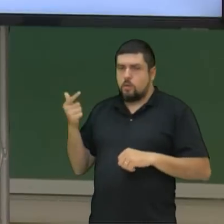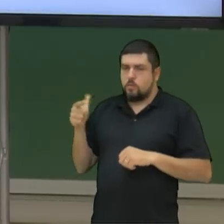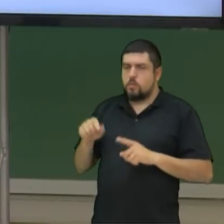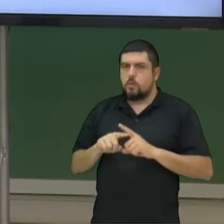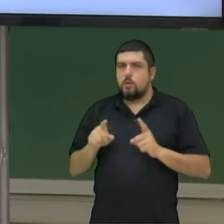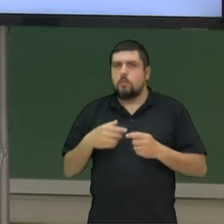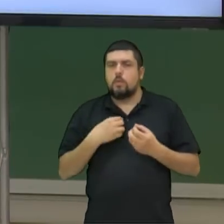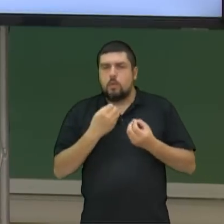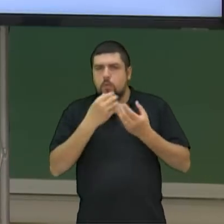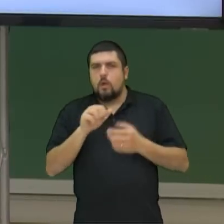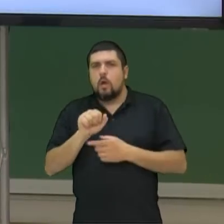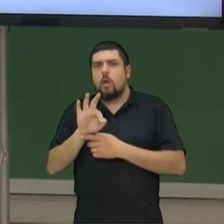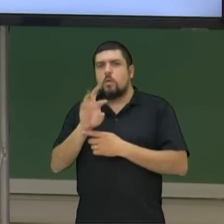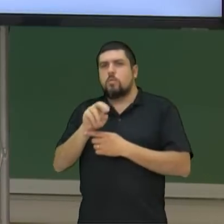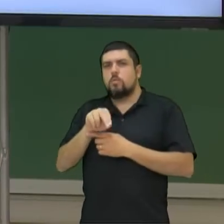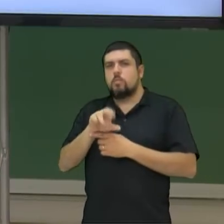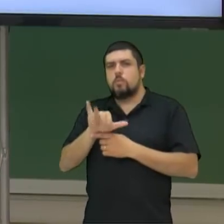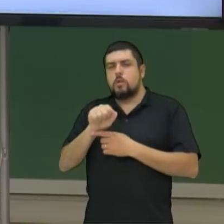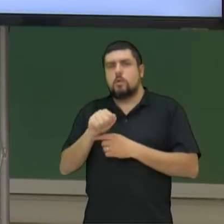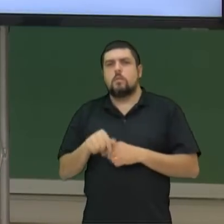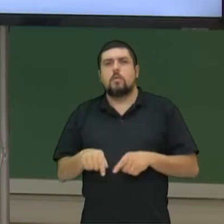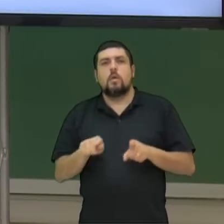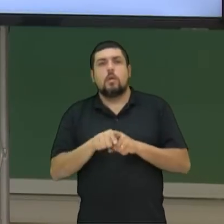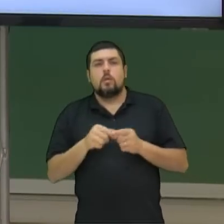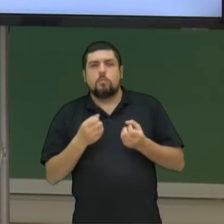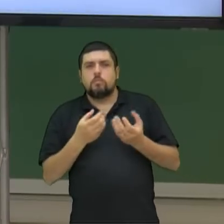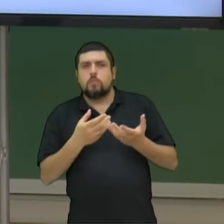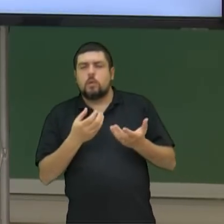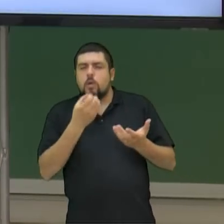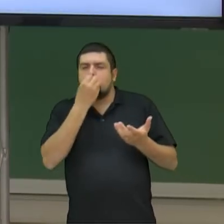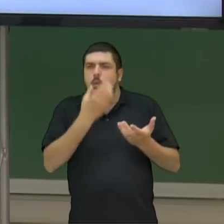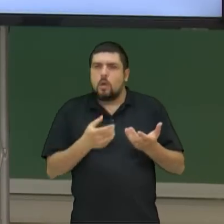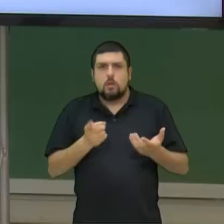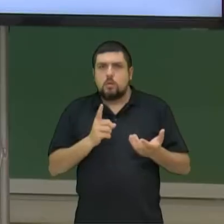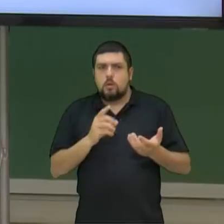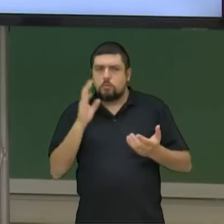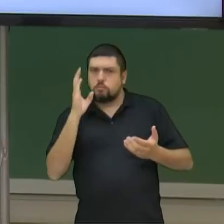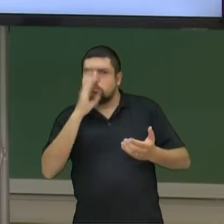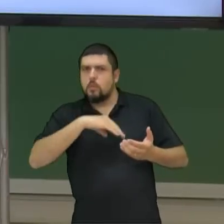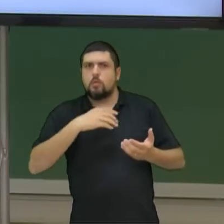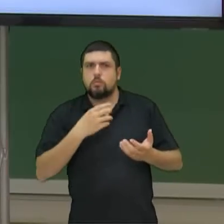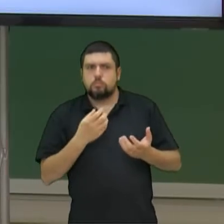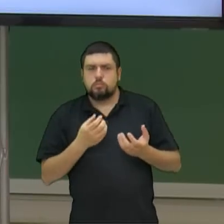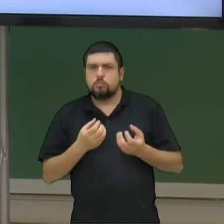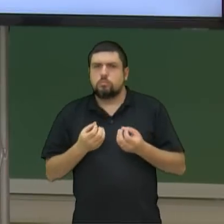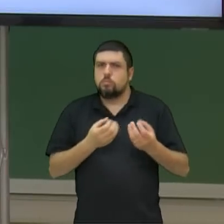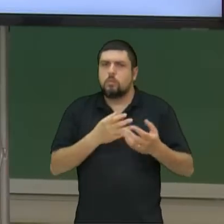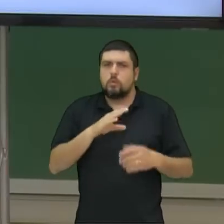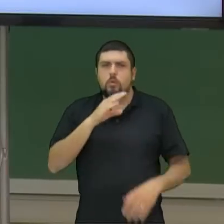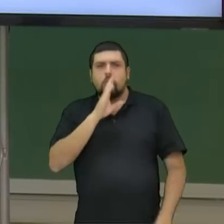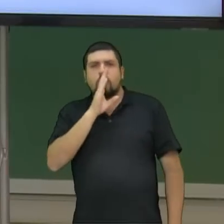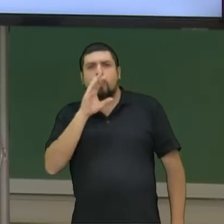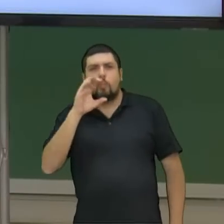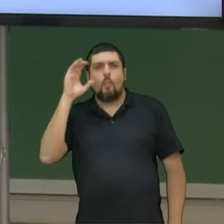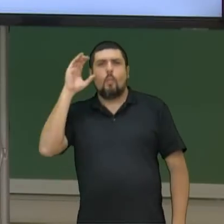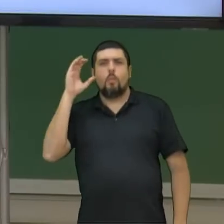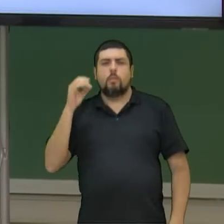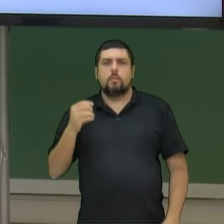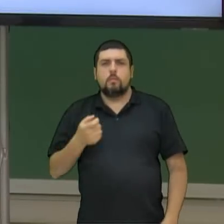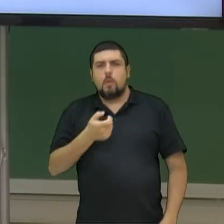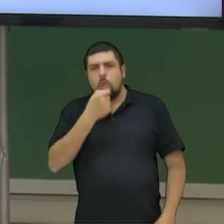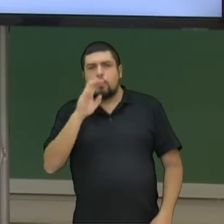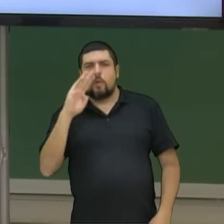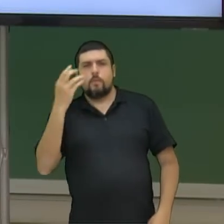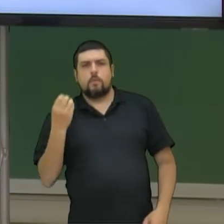também. Da beneficência, você está fazendo mal para ele, né? Então, você está negando todos os princípios, na verdade, tá? Então, não é só